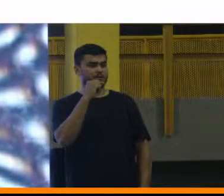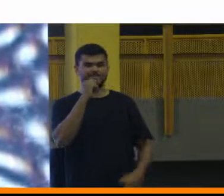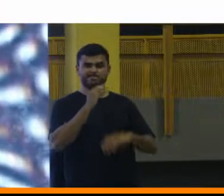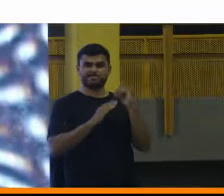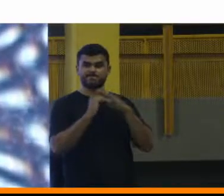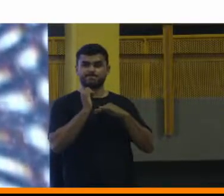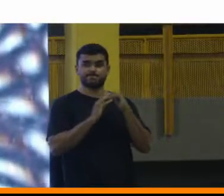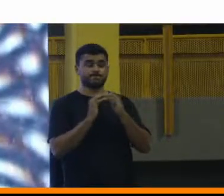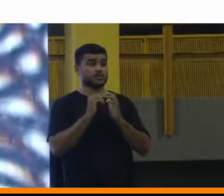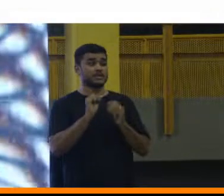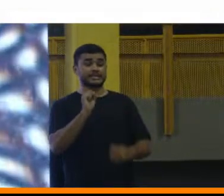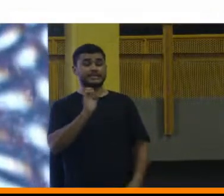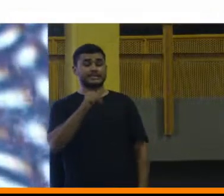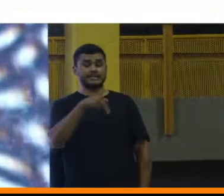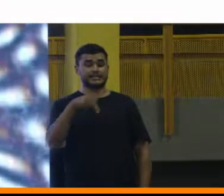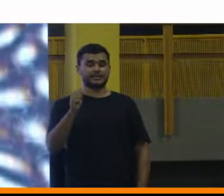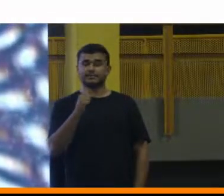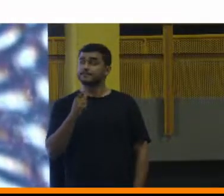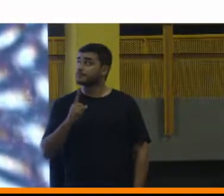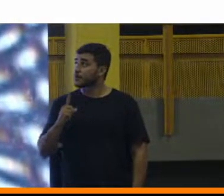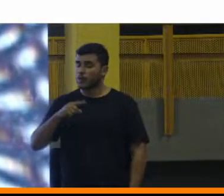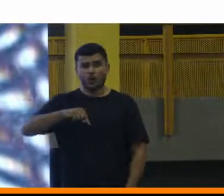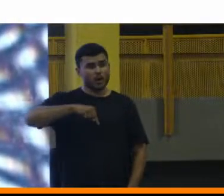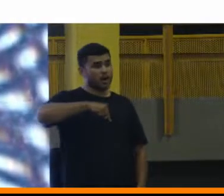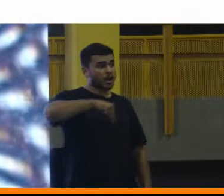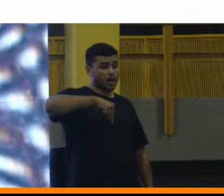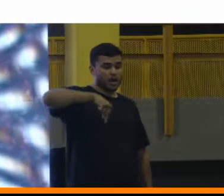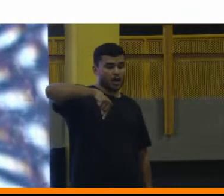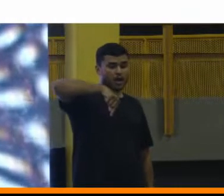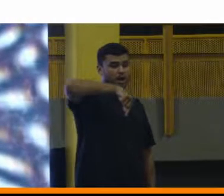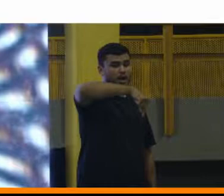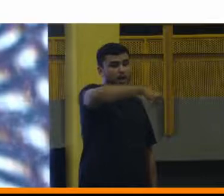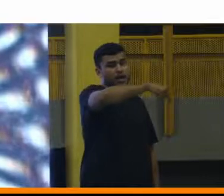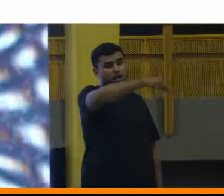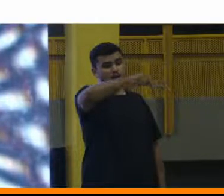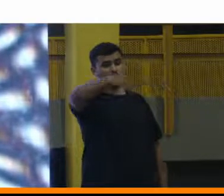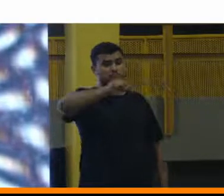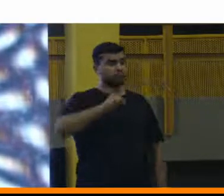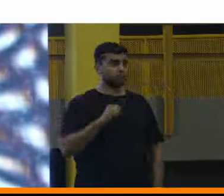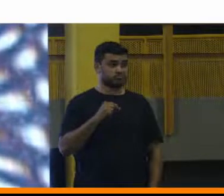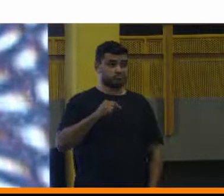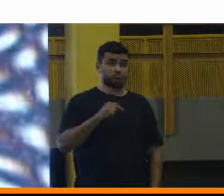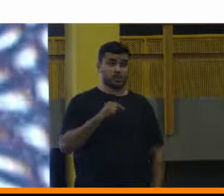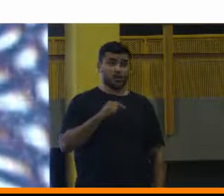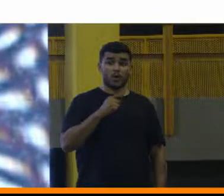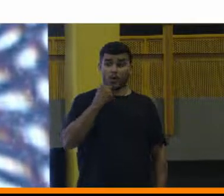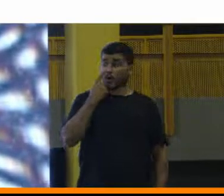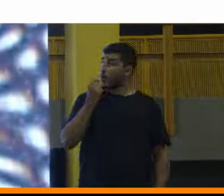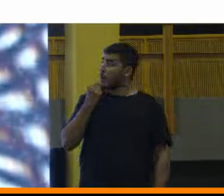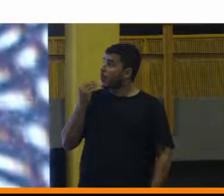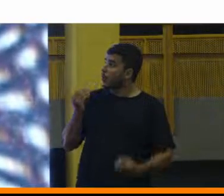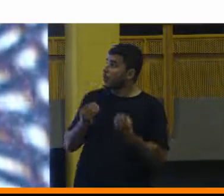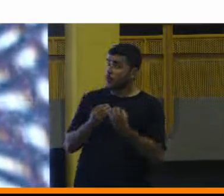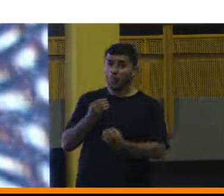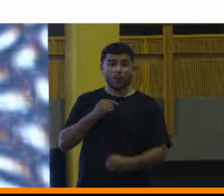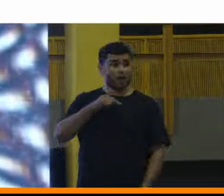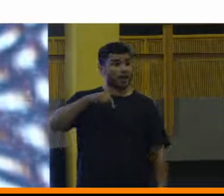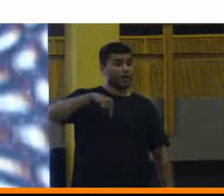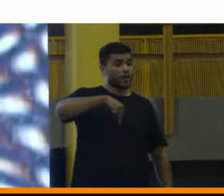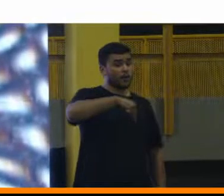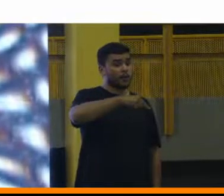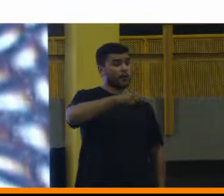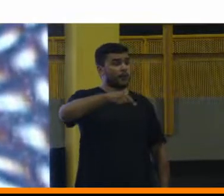Numa trajetória curvilínea. Enquanto percorre esse trecho, o velocímetro do carro indica